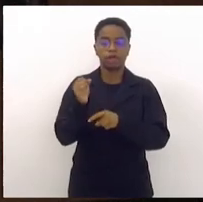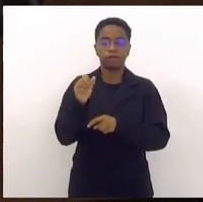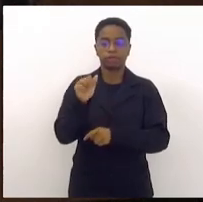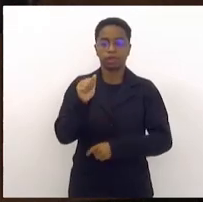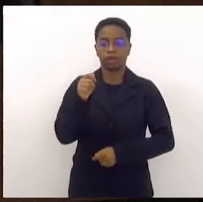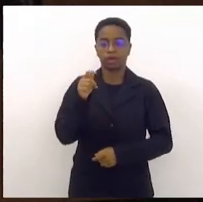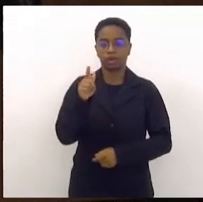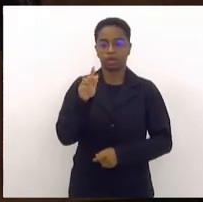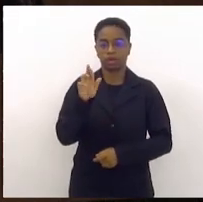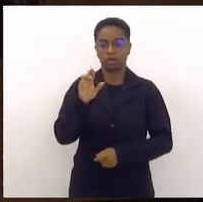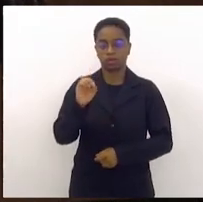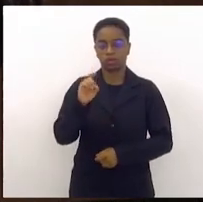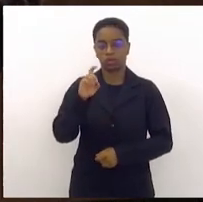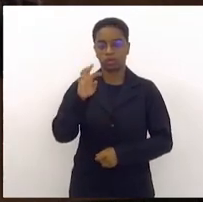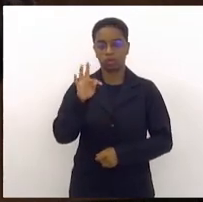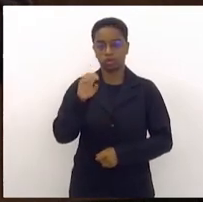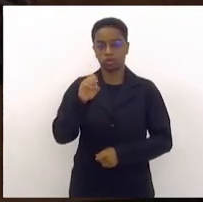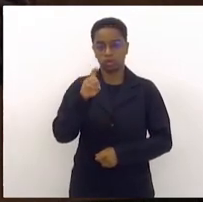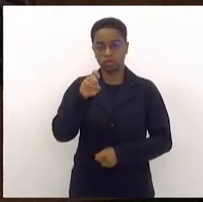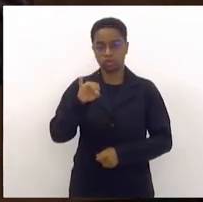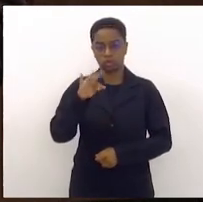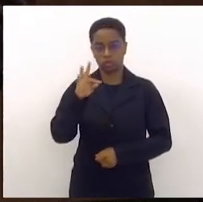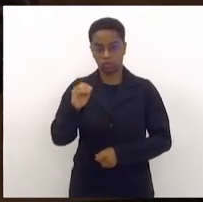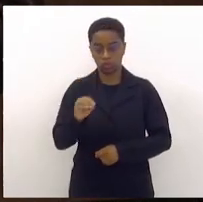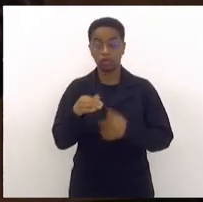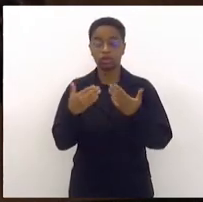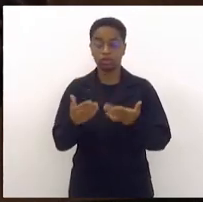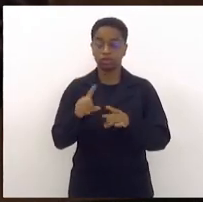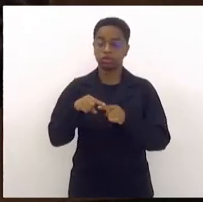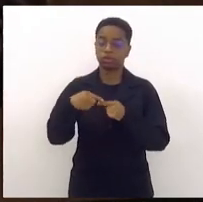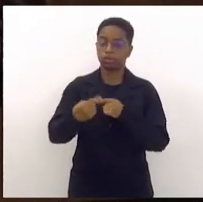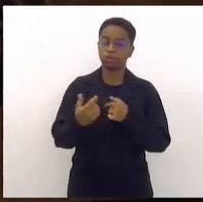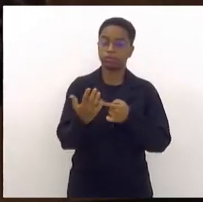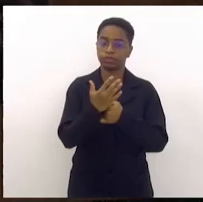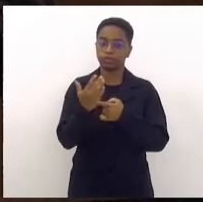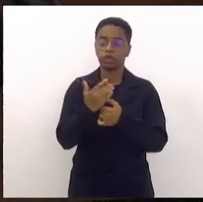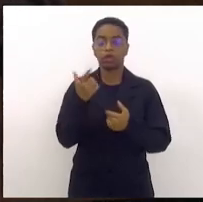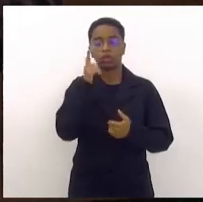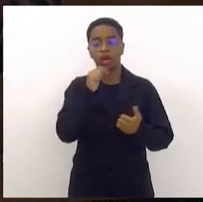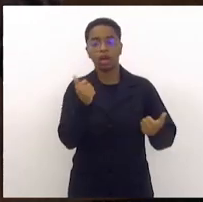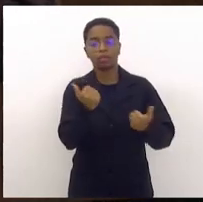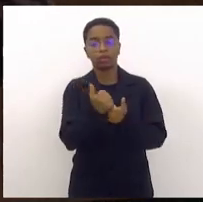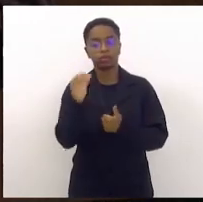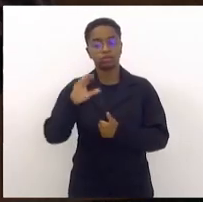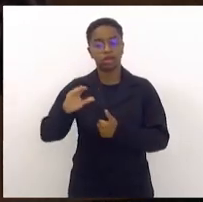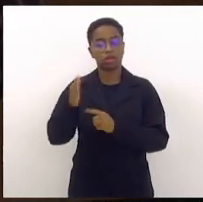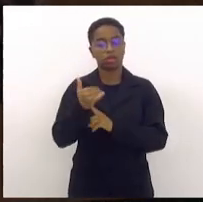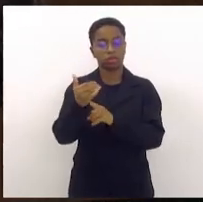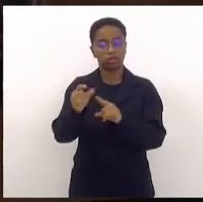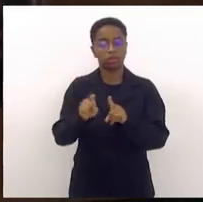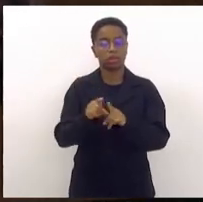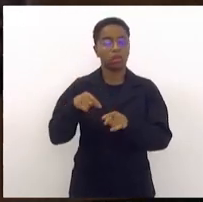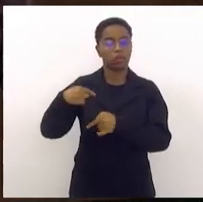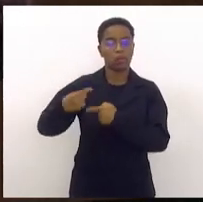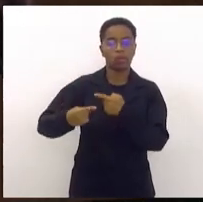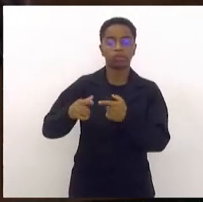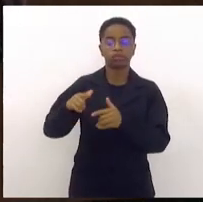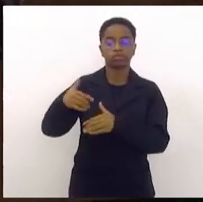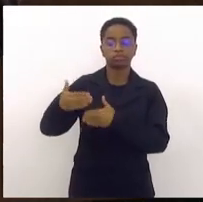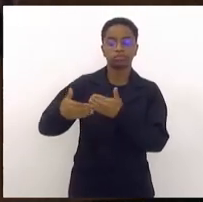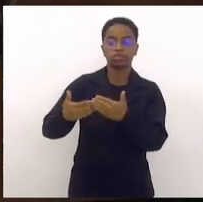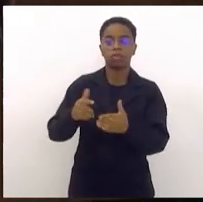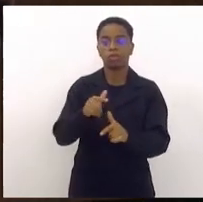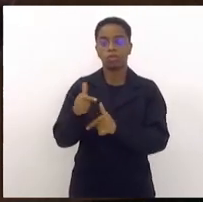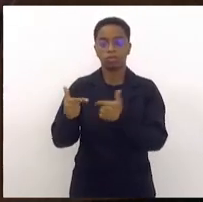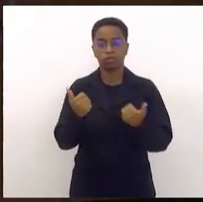E esses elementos nos ajudaram depois a conseguir o apoio de ciência e tecnologia, sucessivamente, até que, por fim,